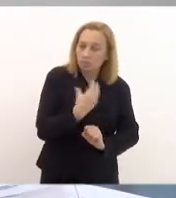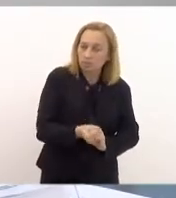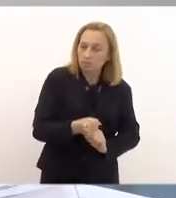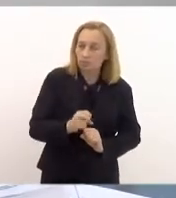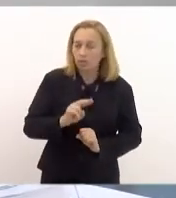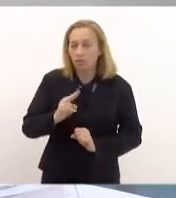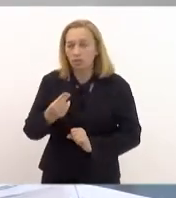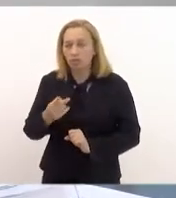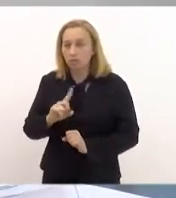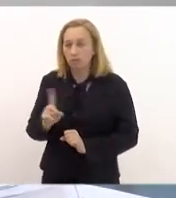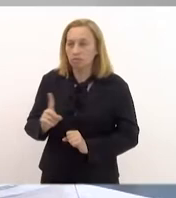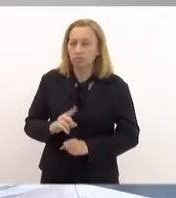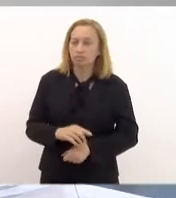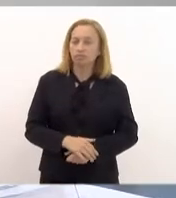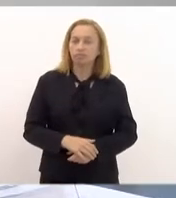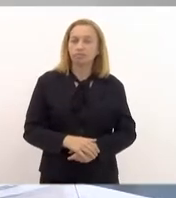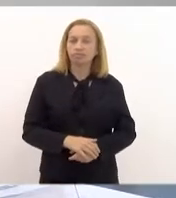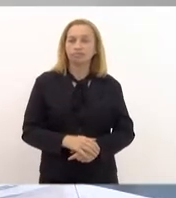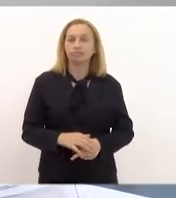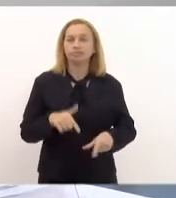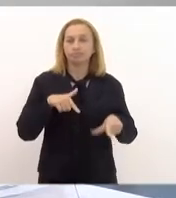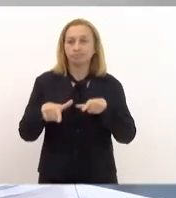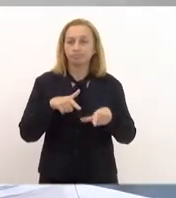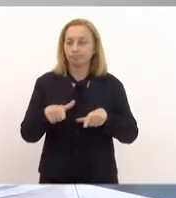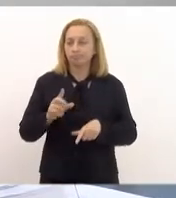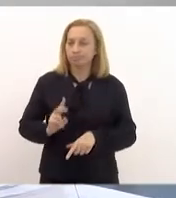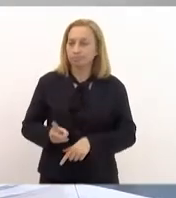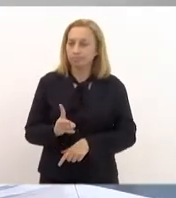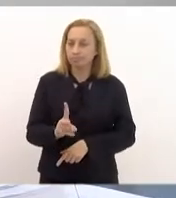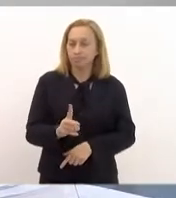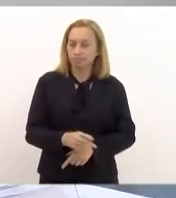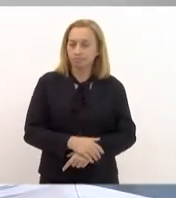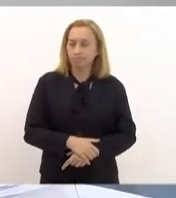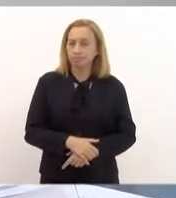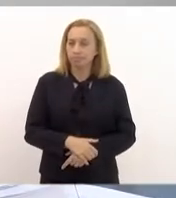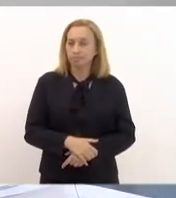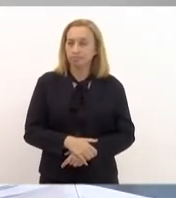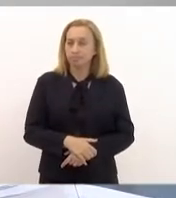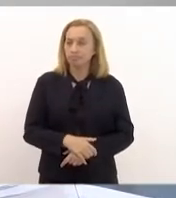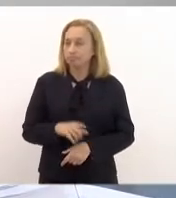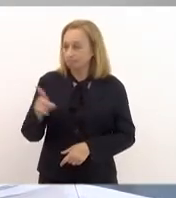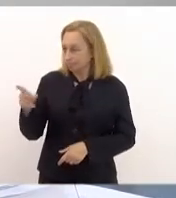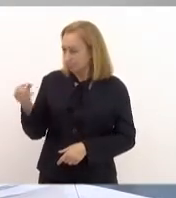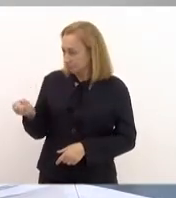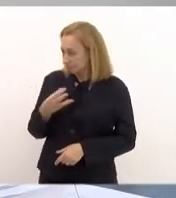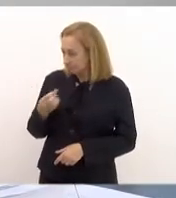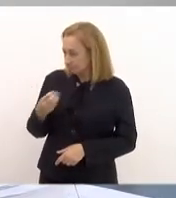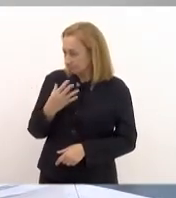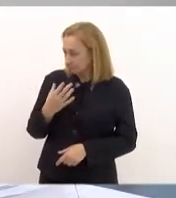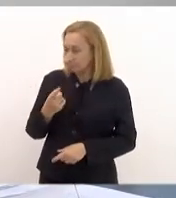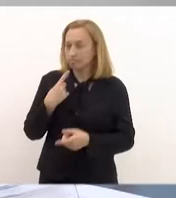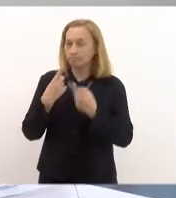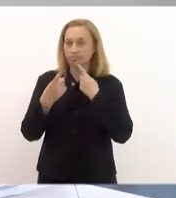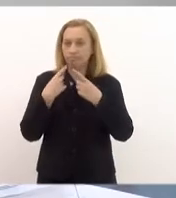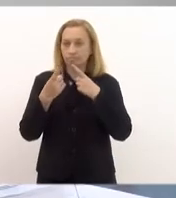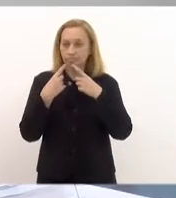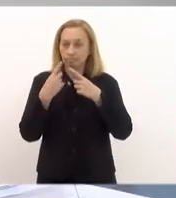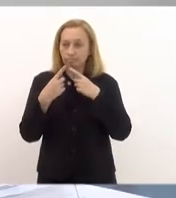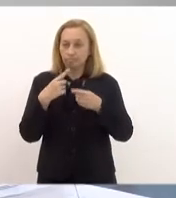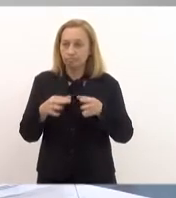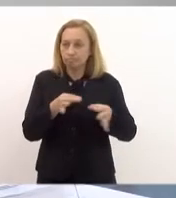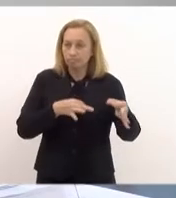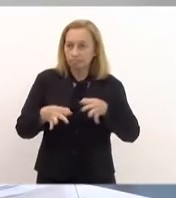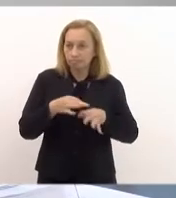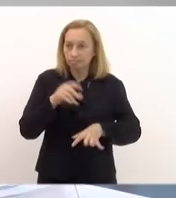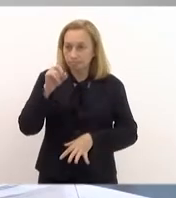contrário. Então, essa dinâmica é para sempre. Quando você ainda era mais jovem, a gente discutia que o plano diretor devia ser